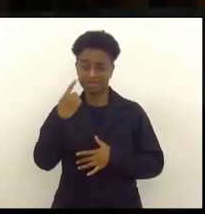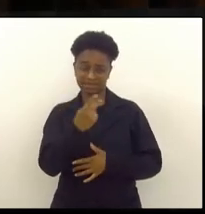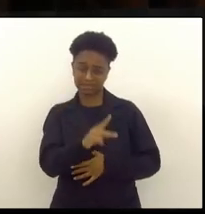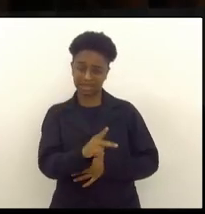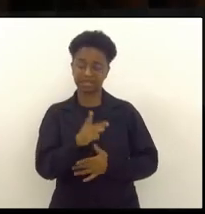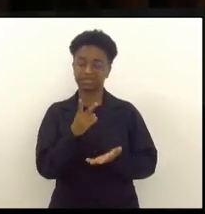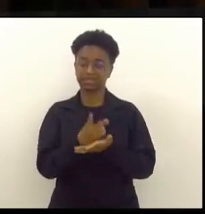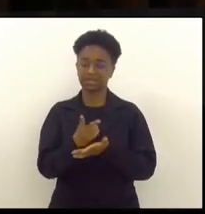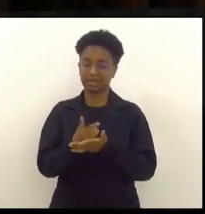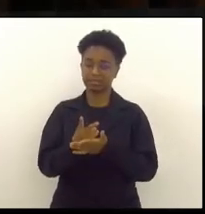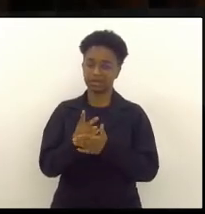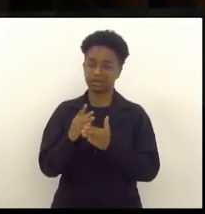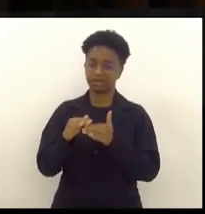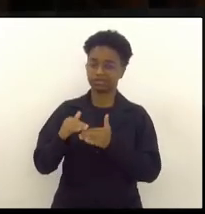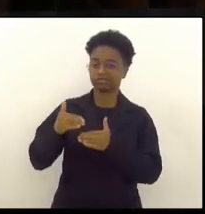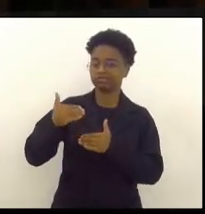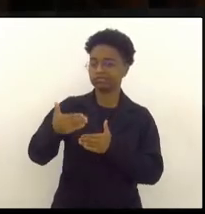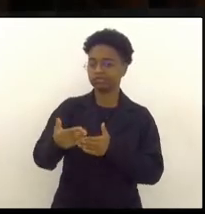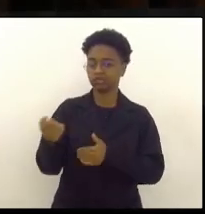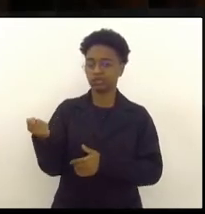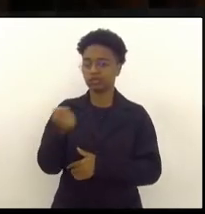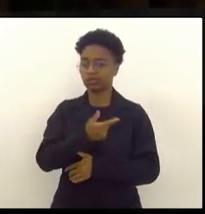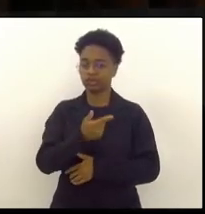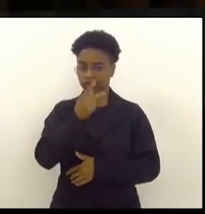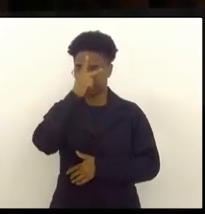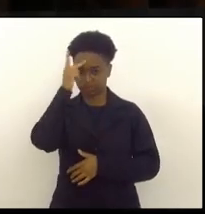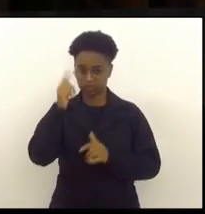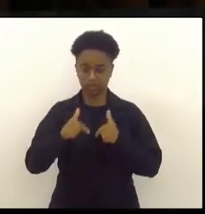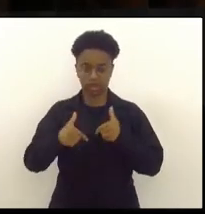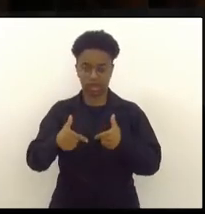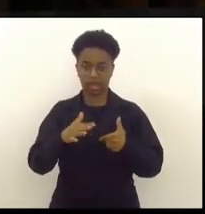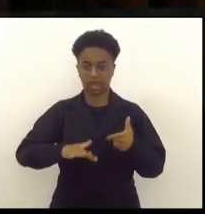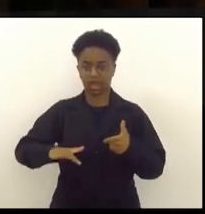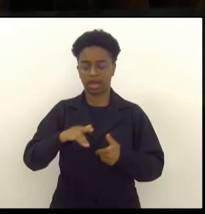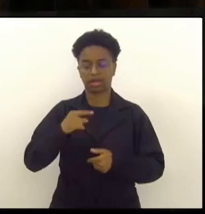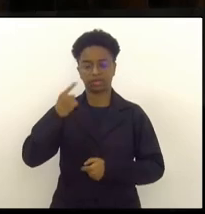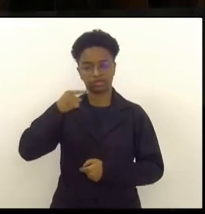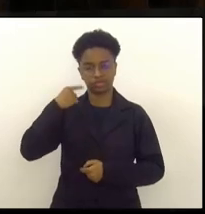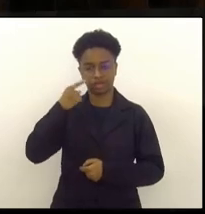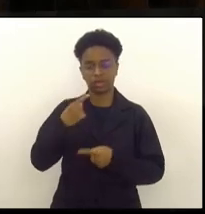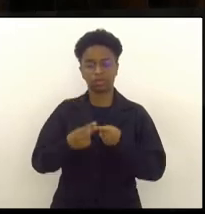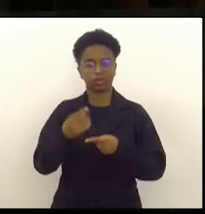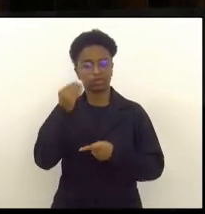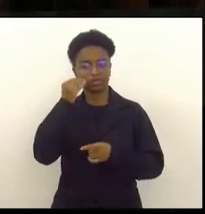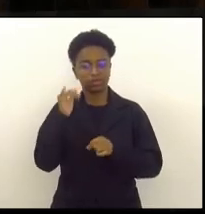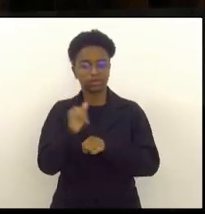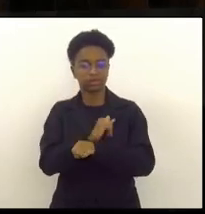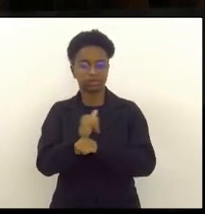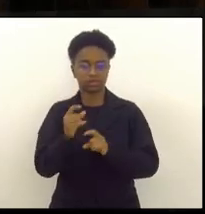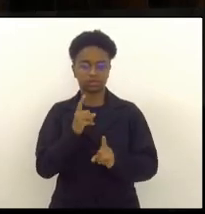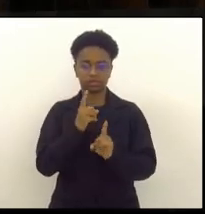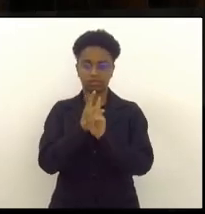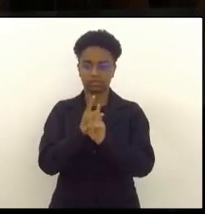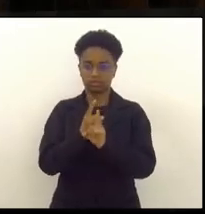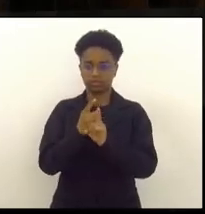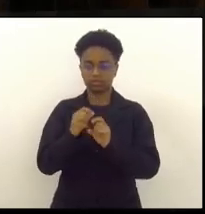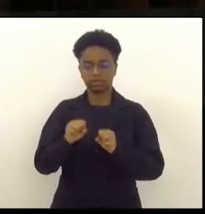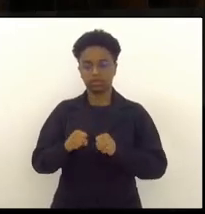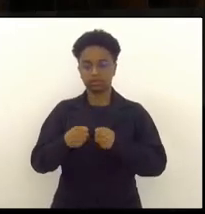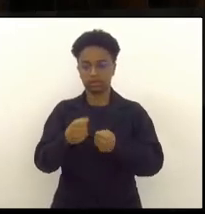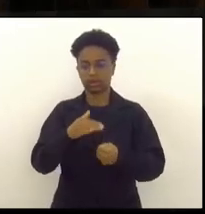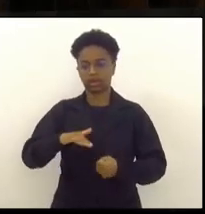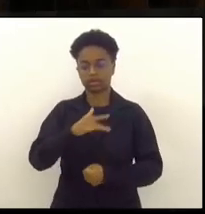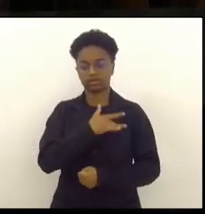sempre um passo à frente dos operadores do direito, na busca de estratégias para a defesa da saúde